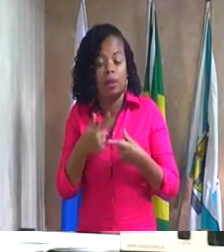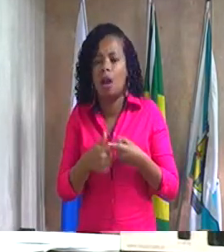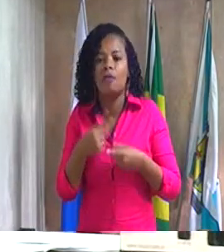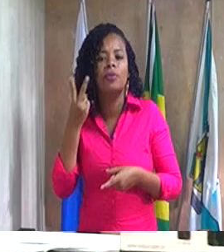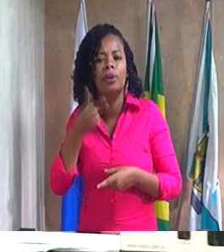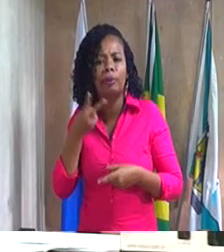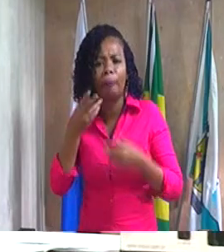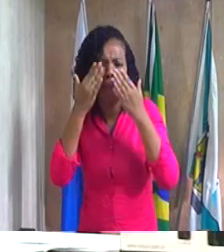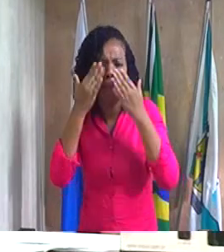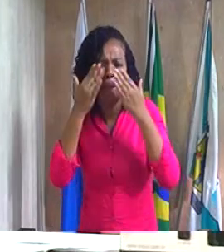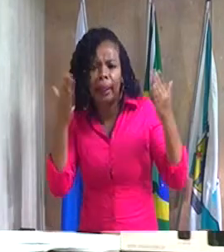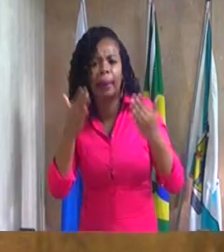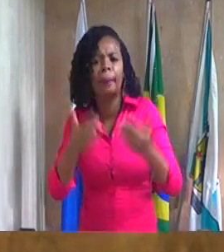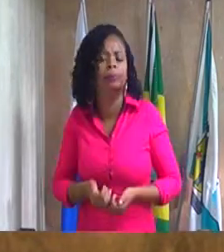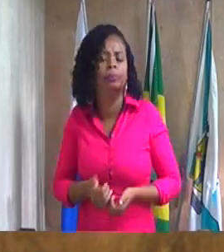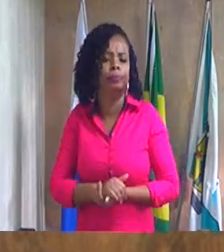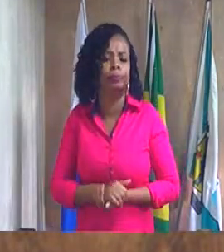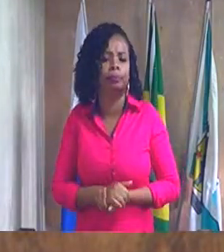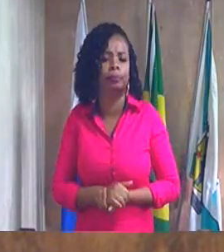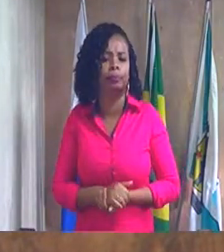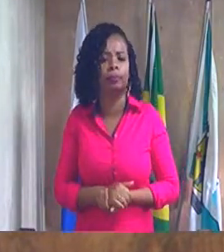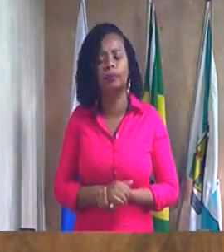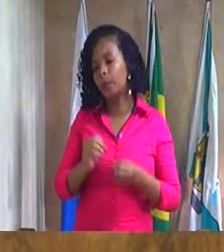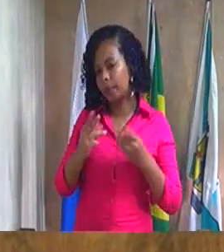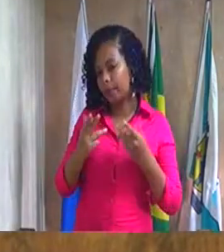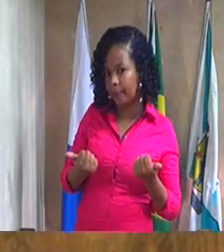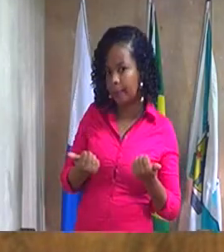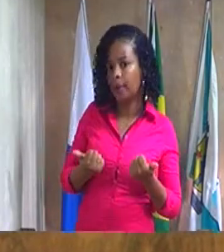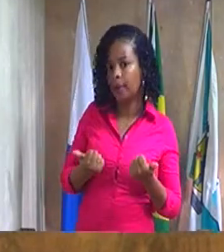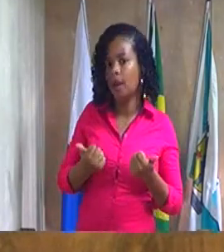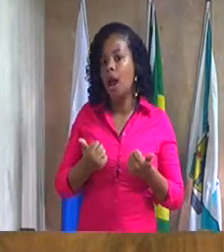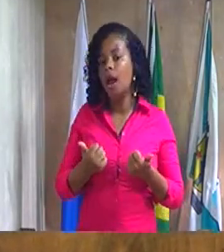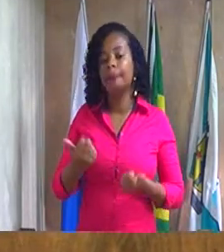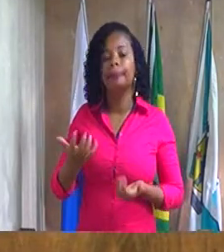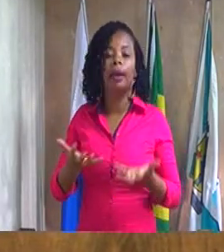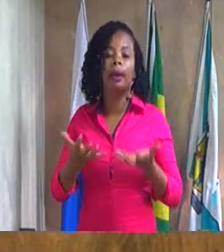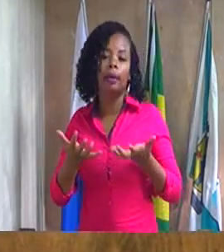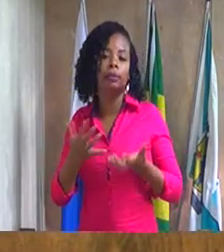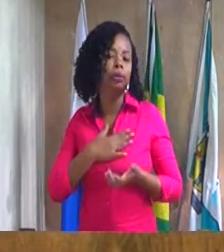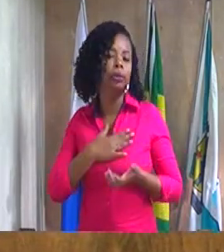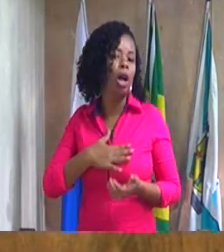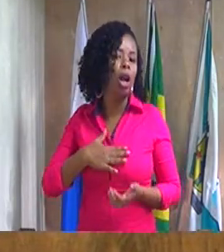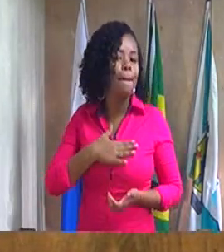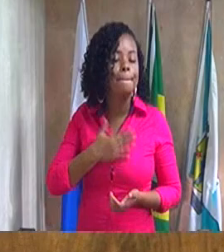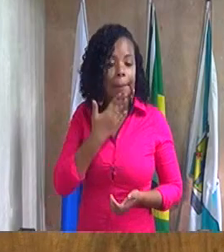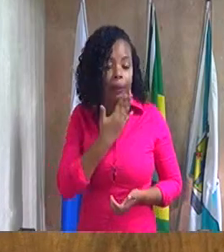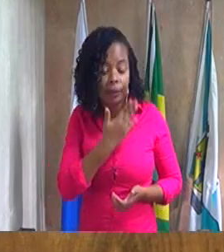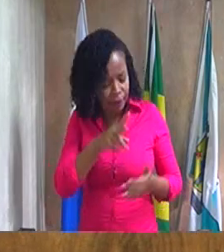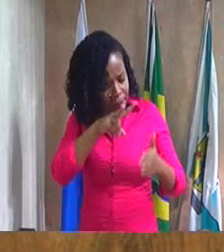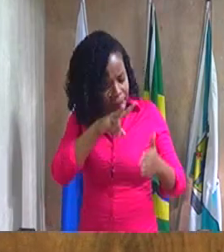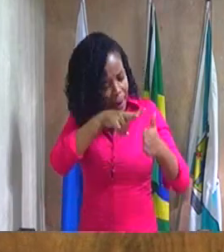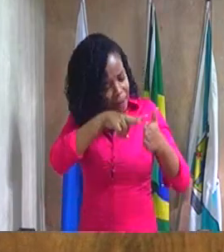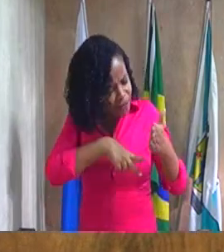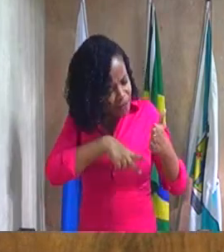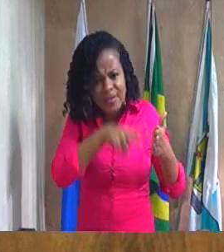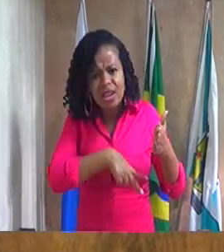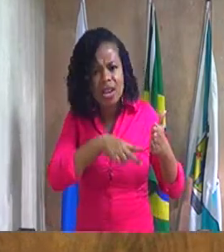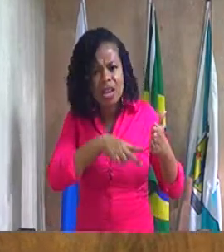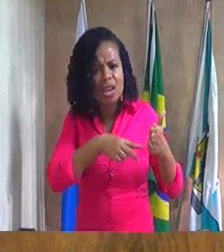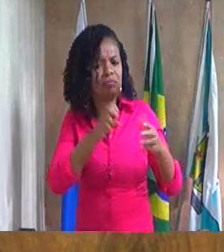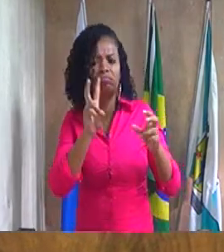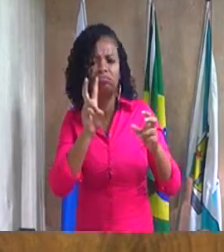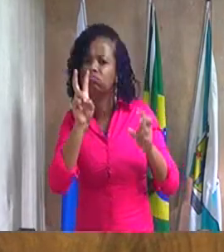entendam. Então, abençoados, eu gostaria até pedir vista para que nós possamos estudar melhor essa